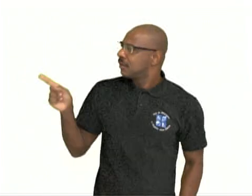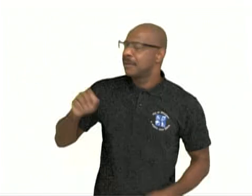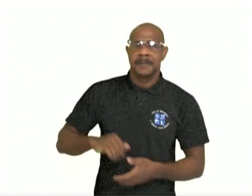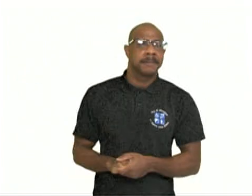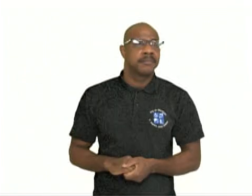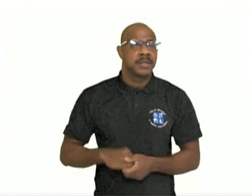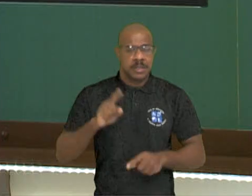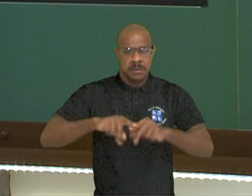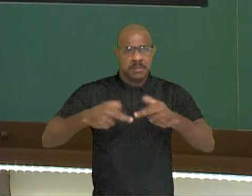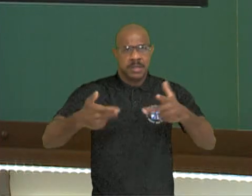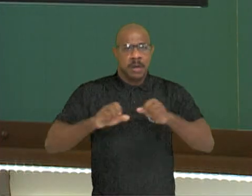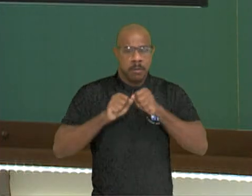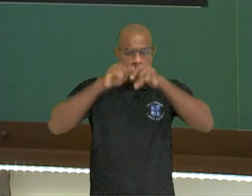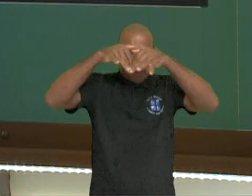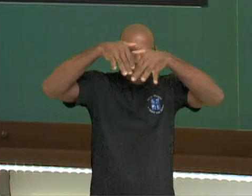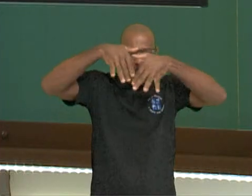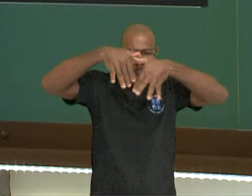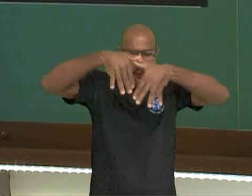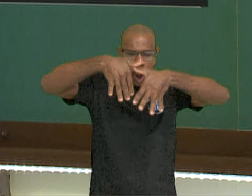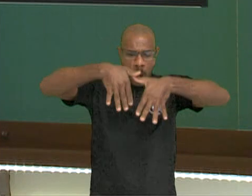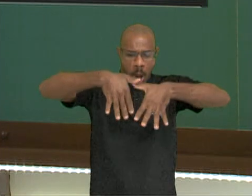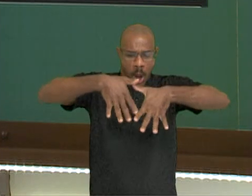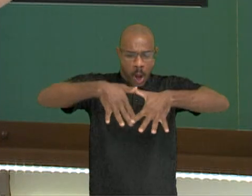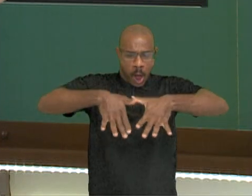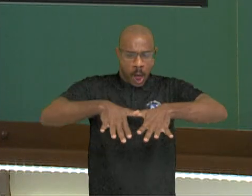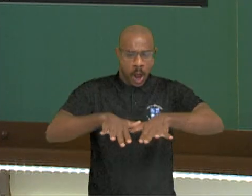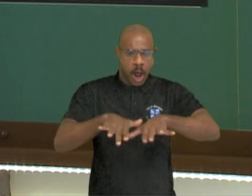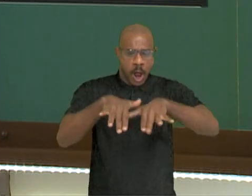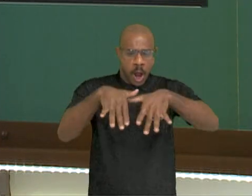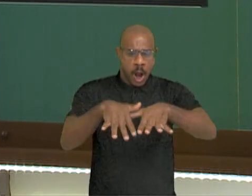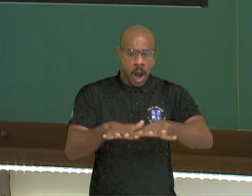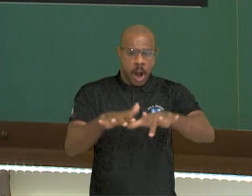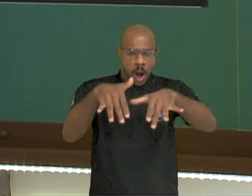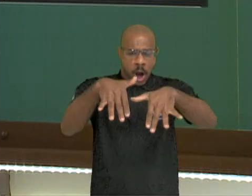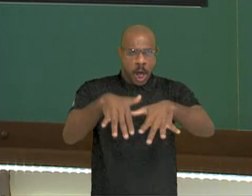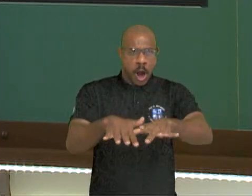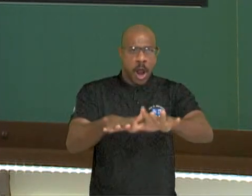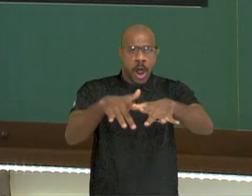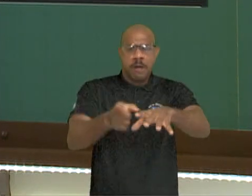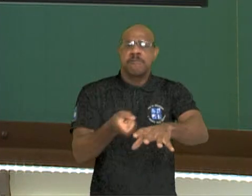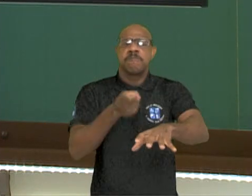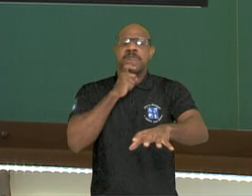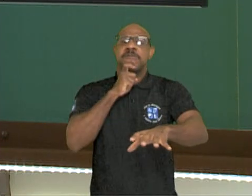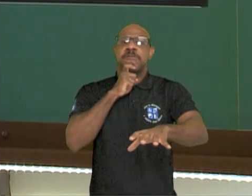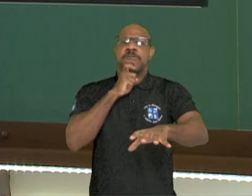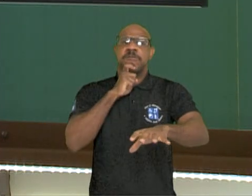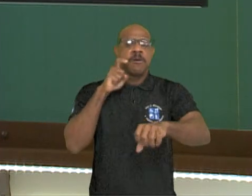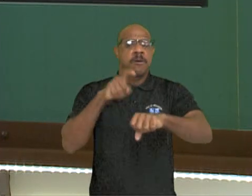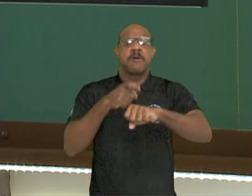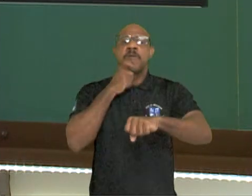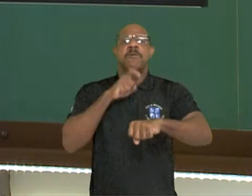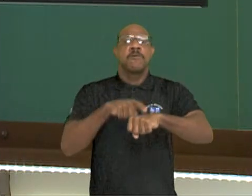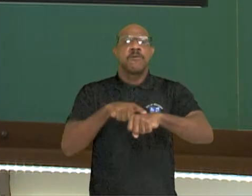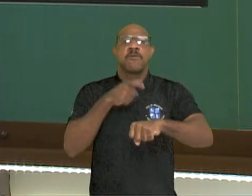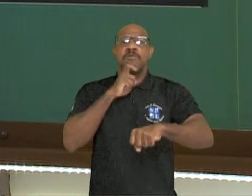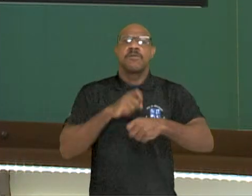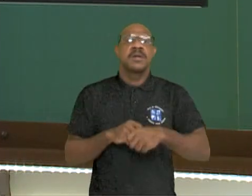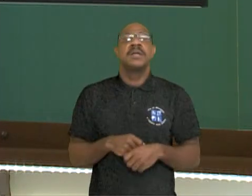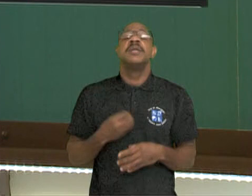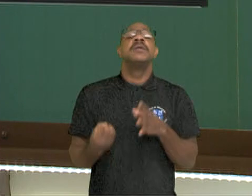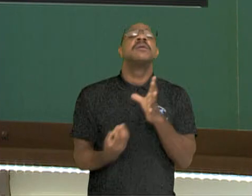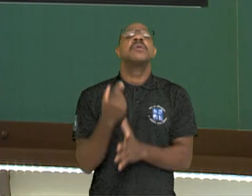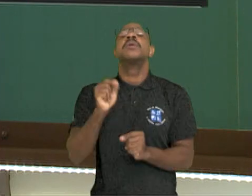esse material que vai escorrendo na superfície vai se resfriar. E o que que se forma quando a lava